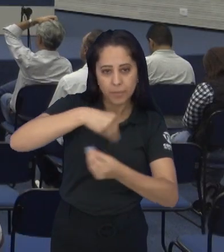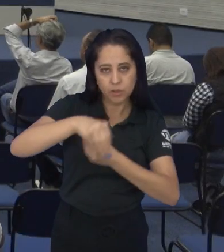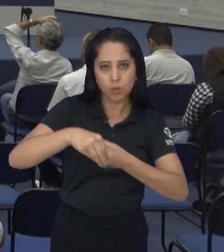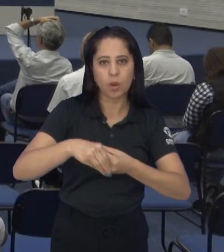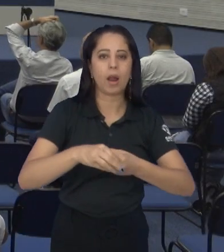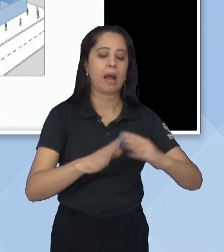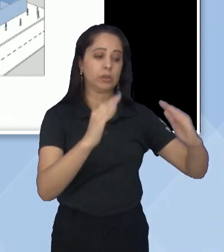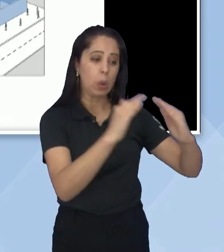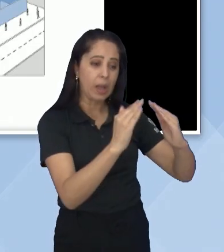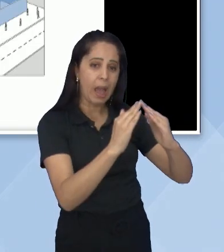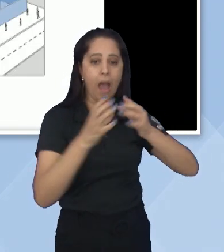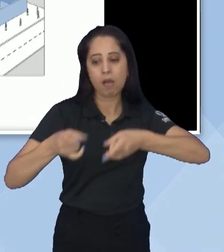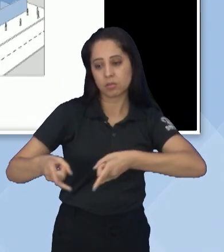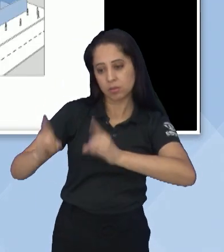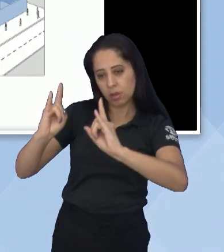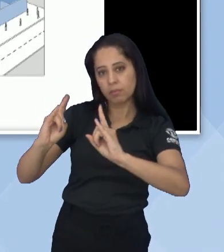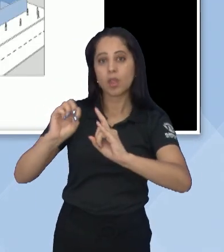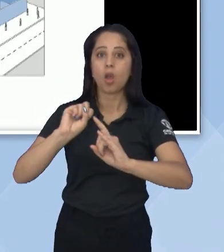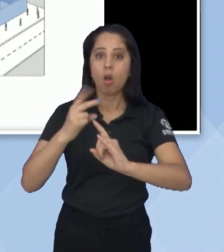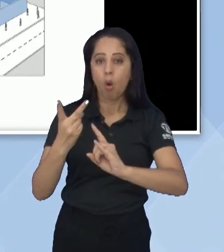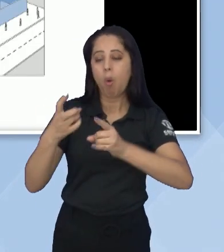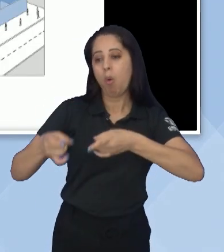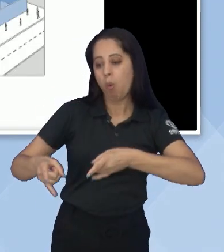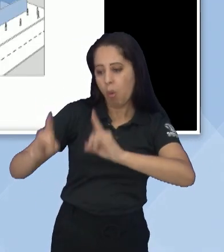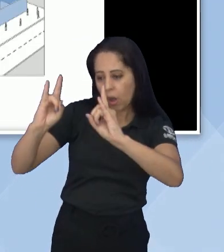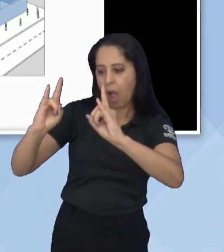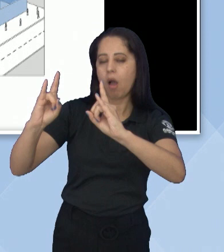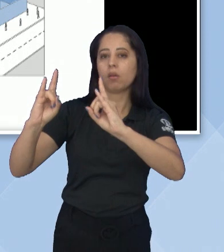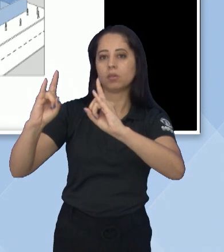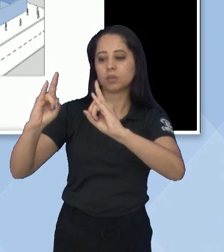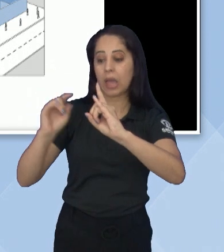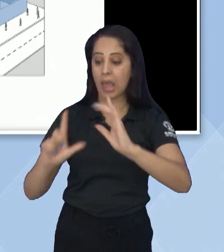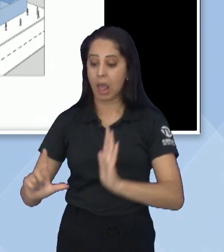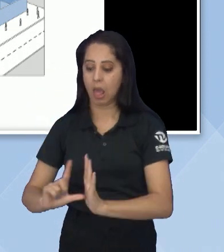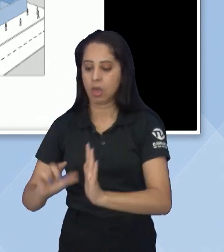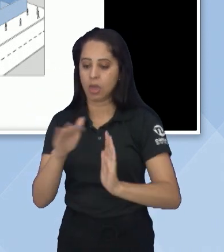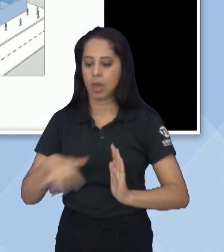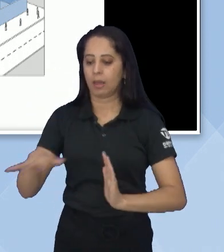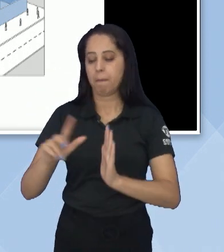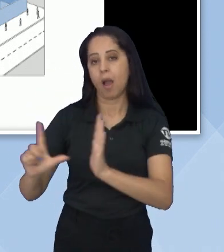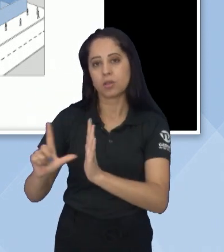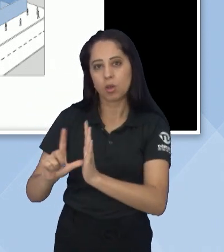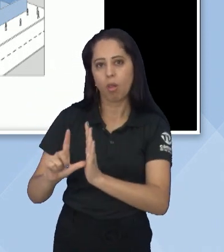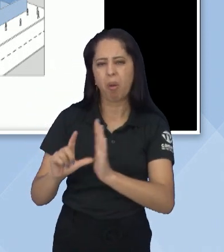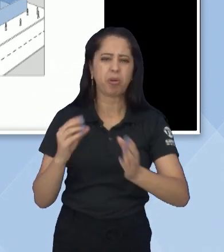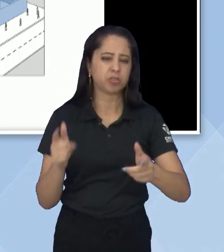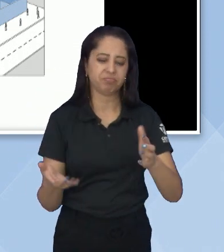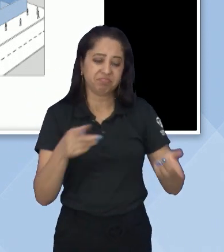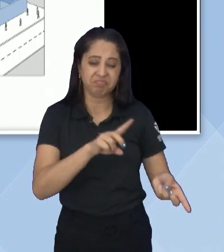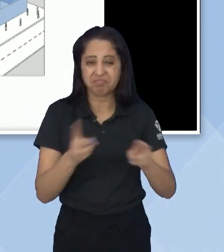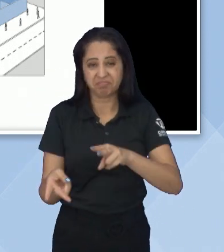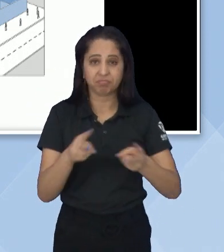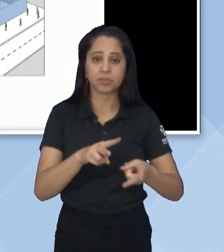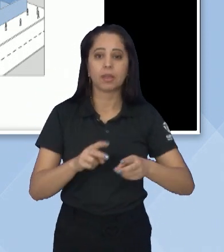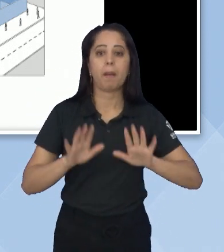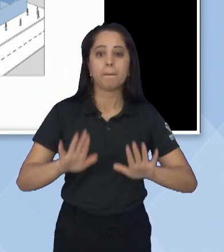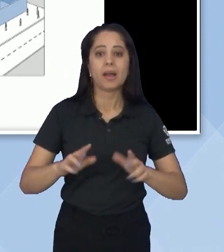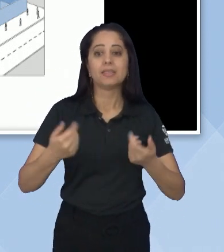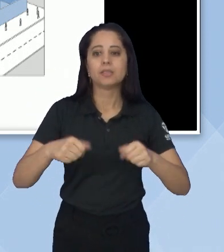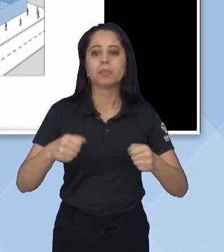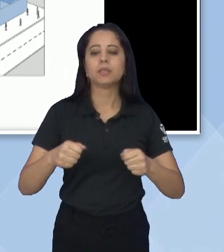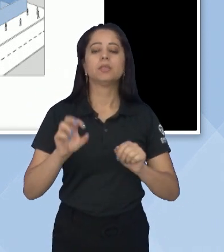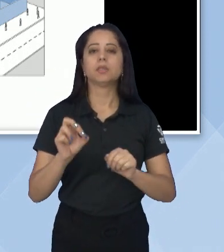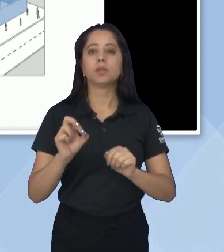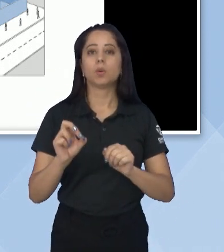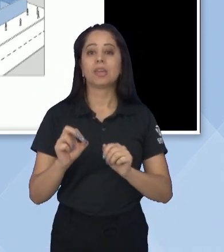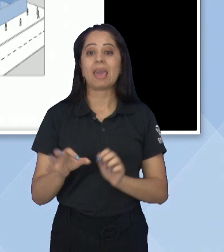comercial Residencial com serviço ou comercial com Industrial então só que a gente percebeu também que era importante é criar um percentual mínimo